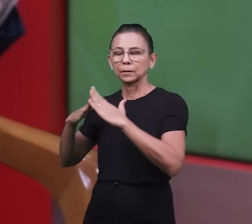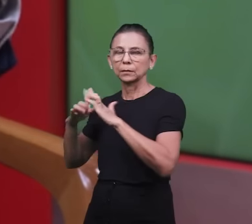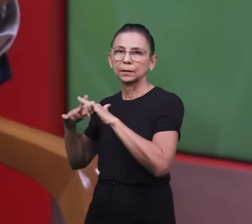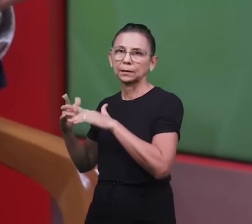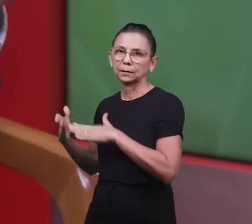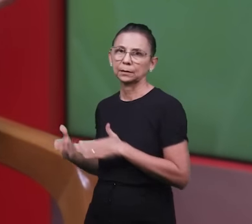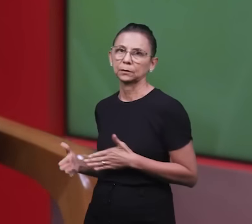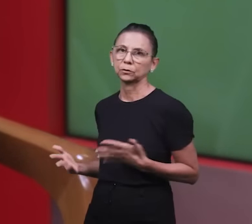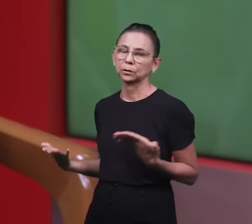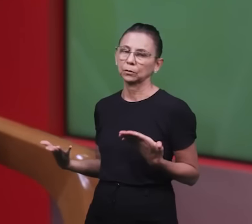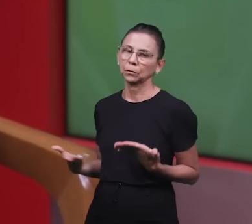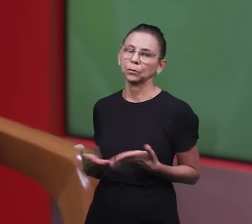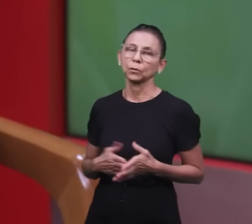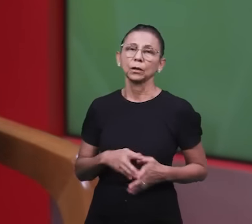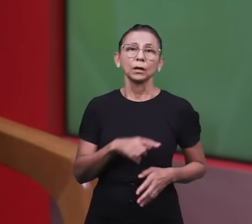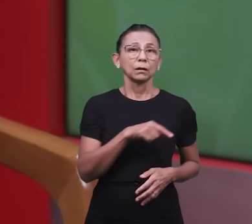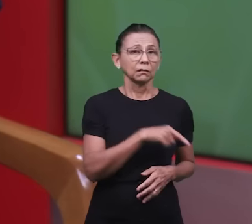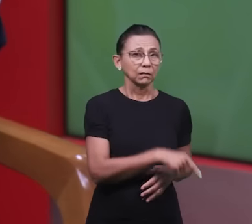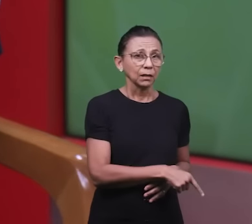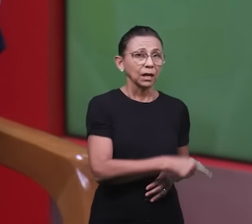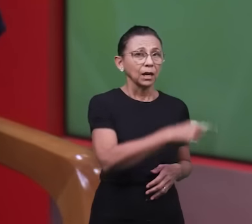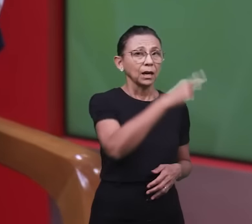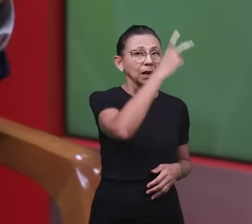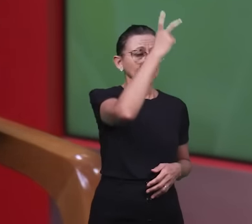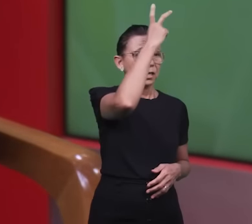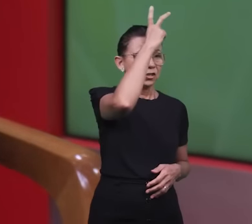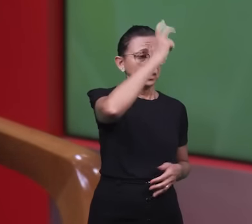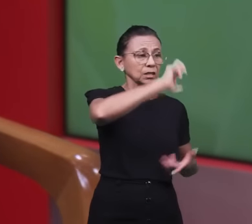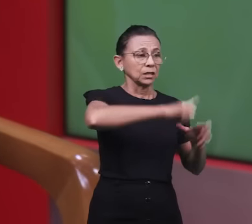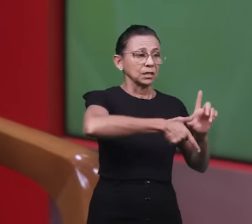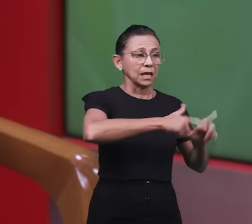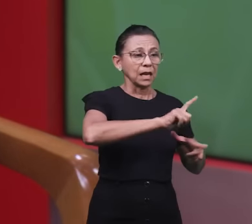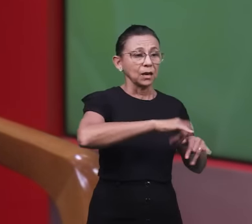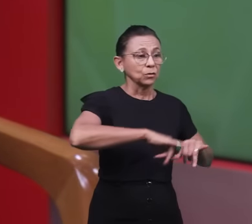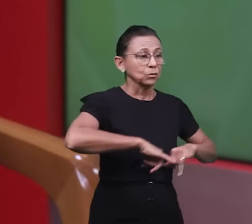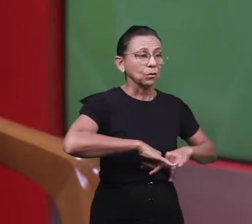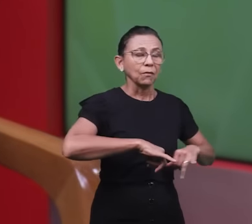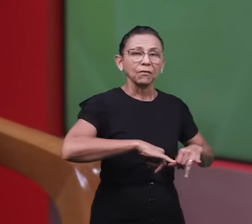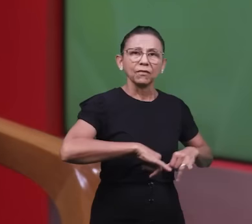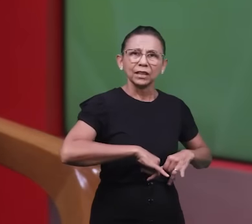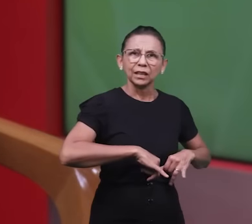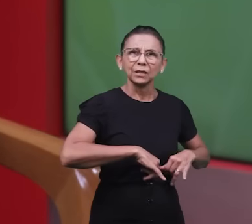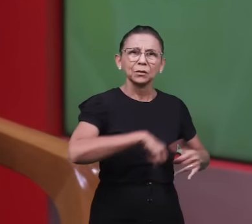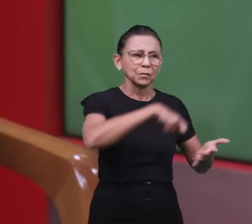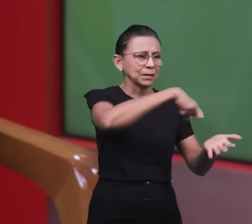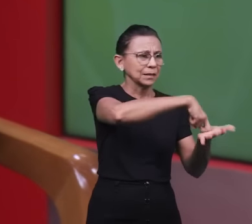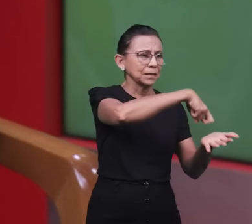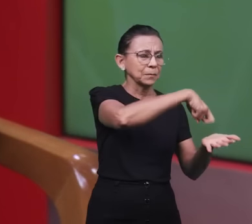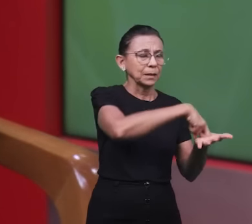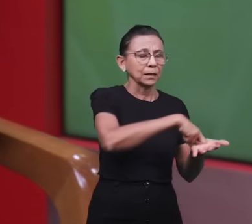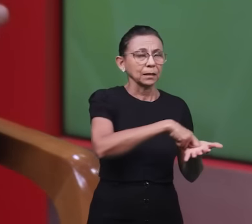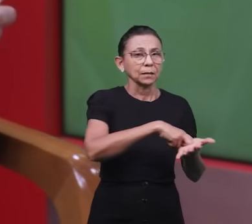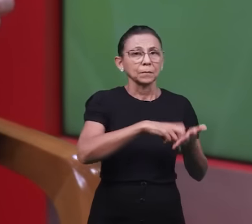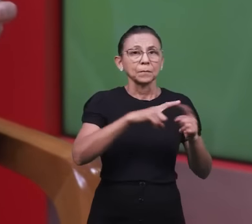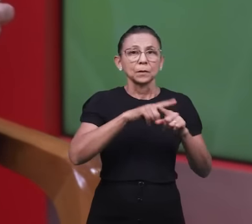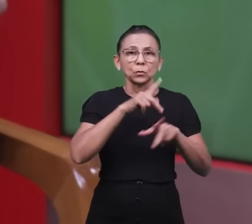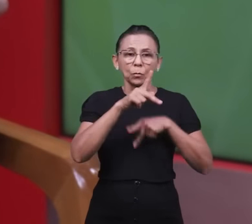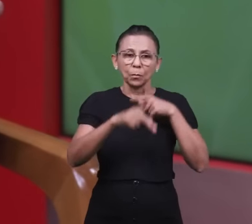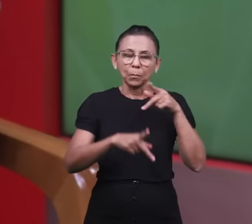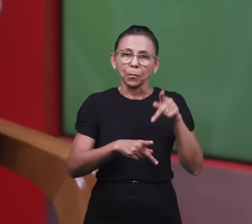todo sofreram Israel e os egípcios sofreram com as dez pragas igual Israel o povo foi